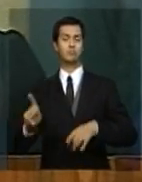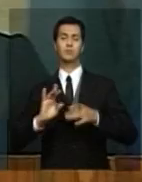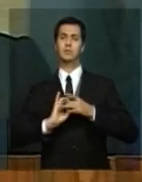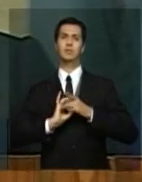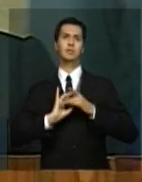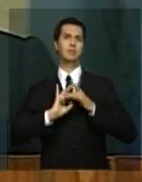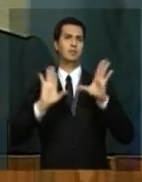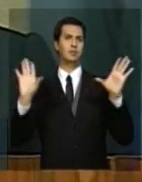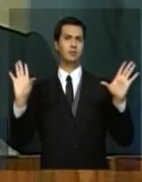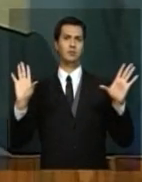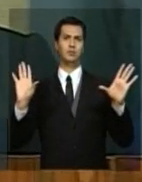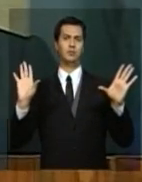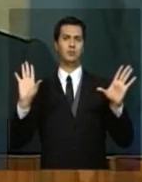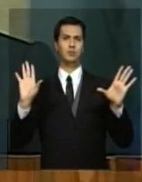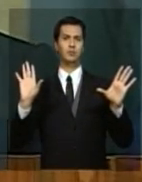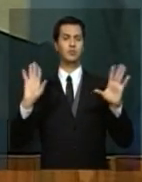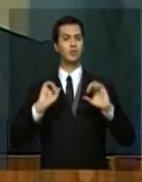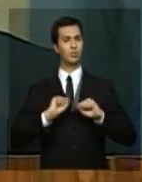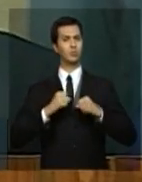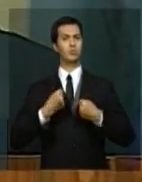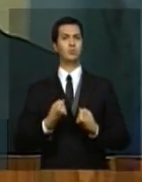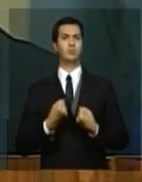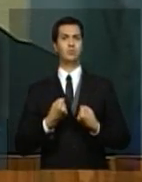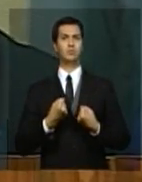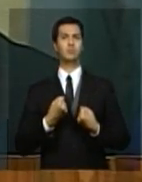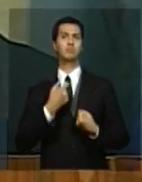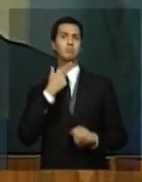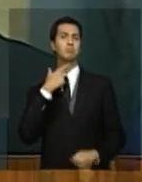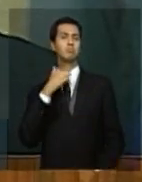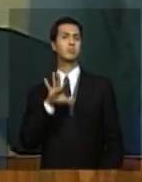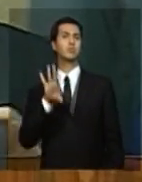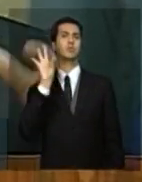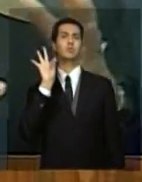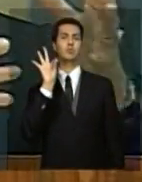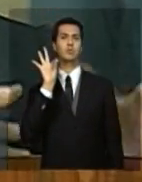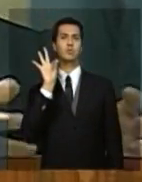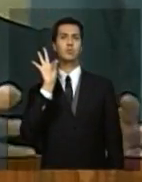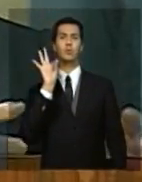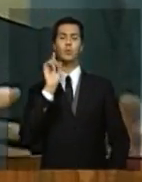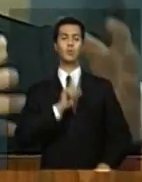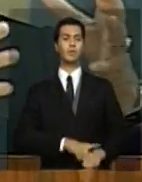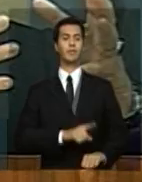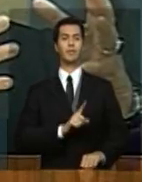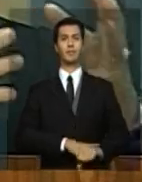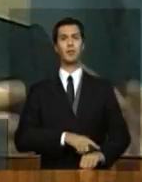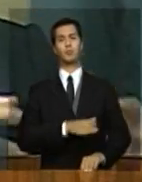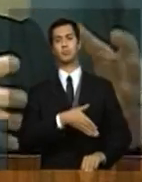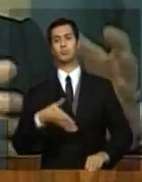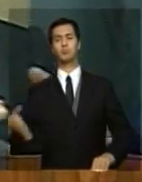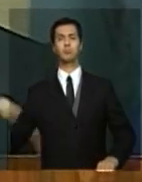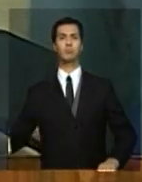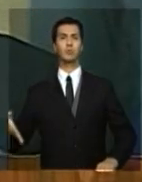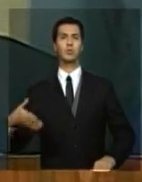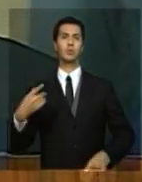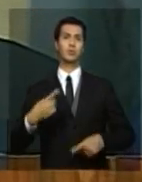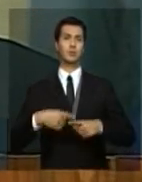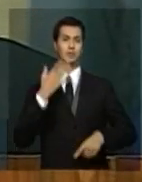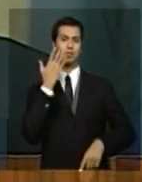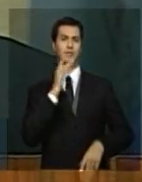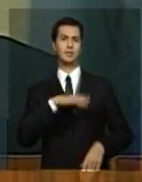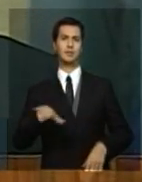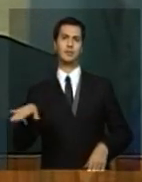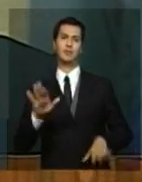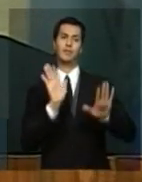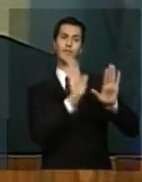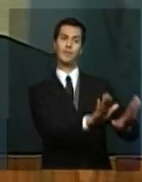liberdade e autonomia a tua escolha naquele período que as crianças estão na